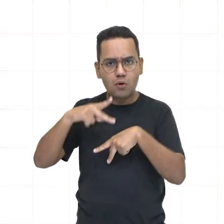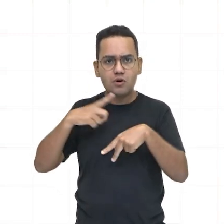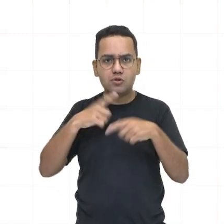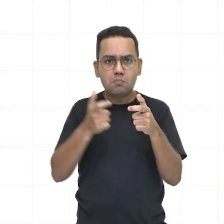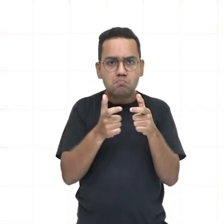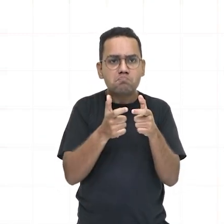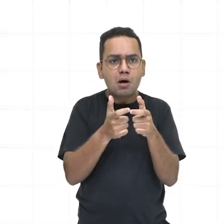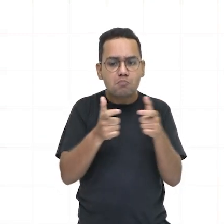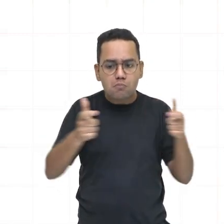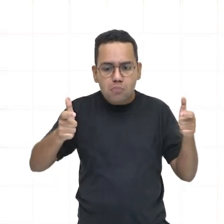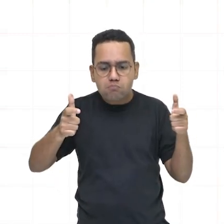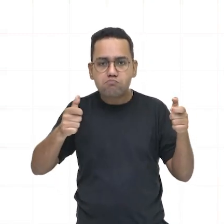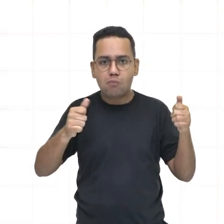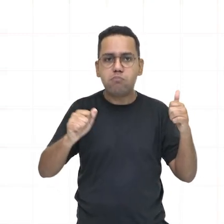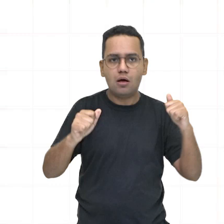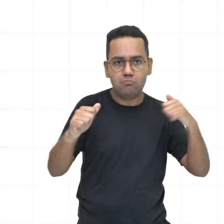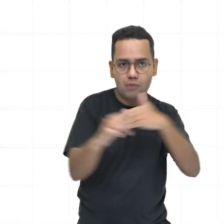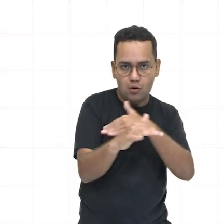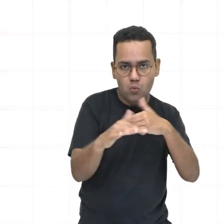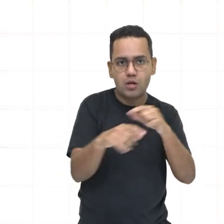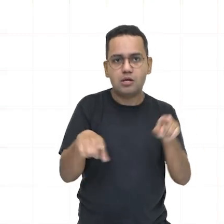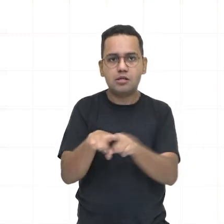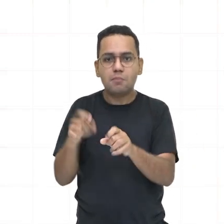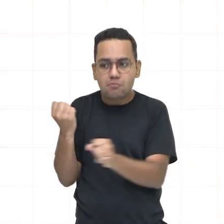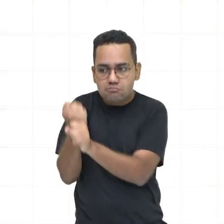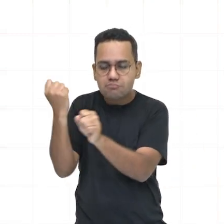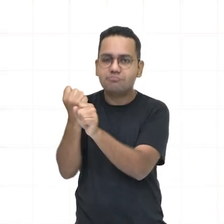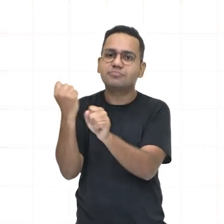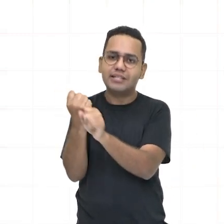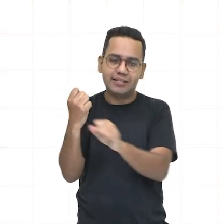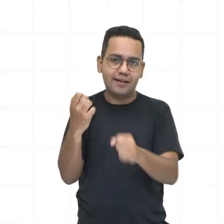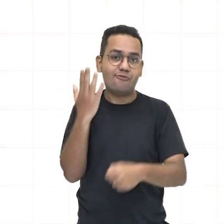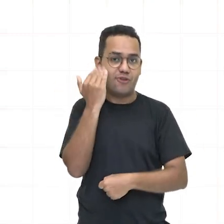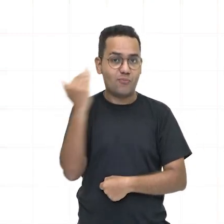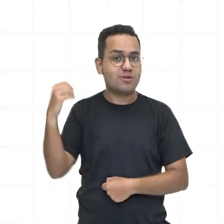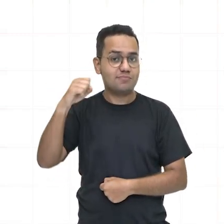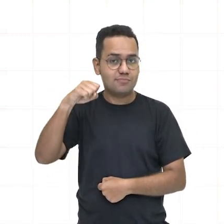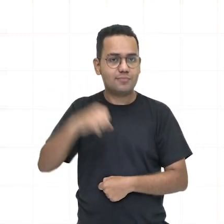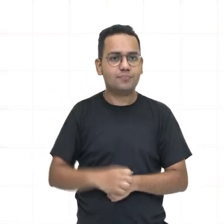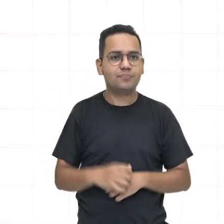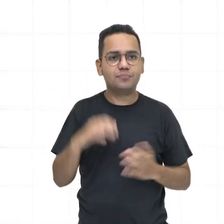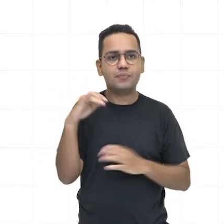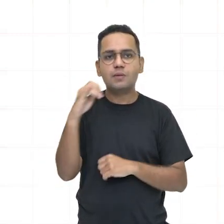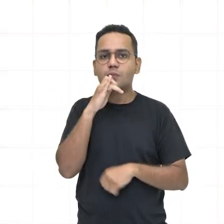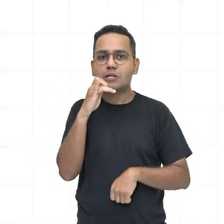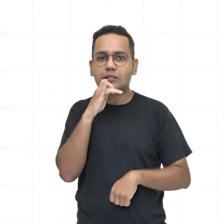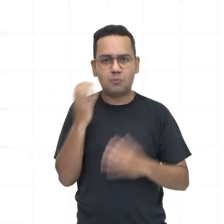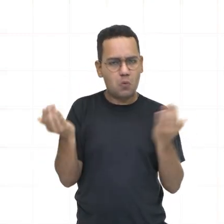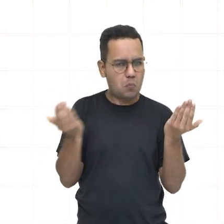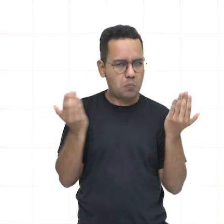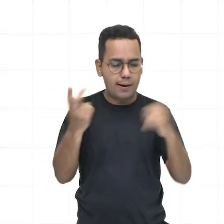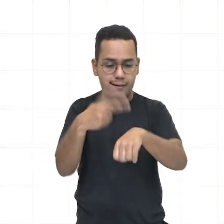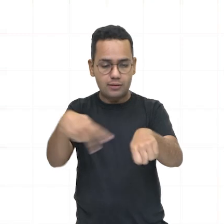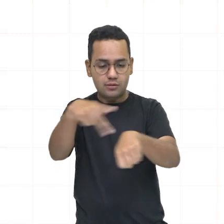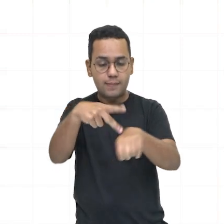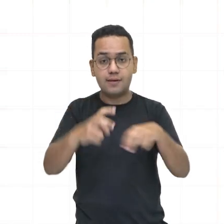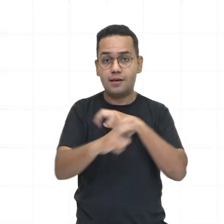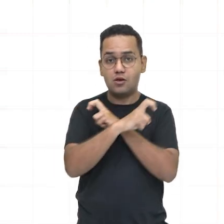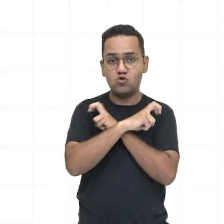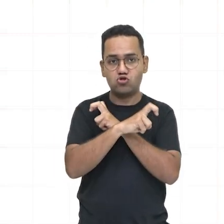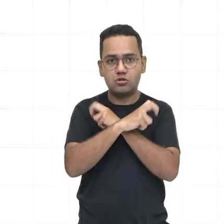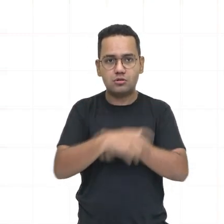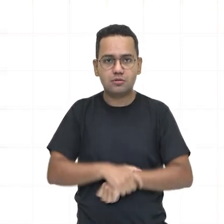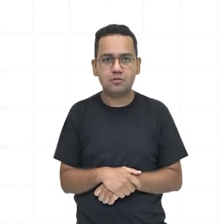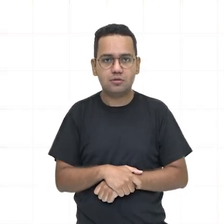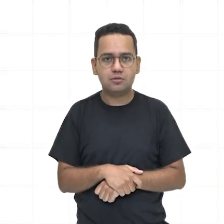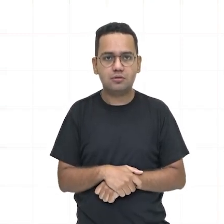ela é muito reconhecida, né? Então, quando a gente fala lá no Egito, o exemplo que eu tinha dado, nós vamos lembrar imediatamente